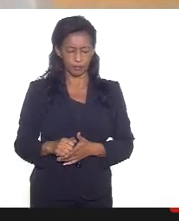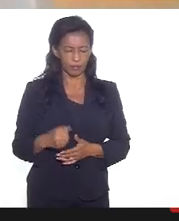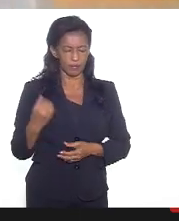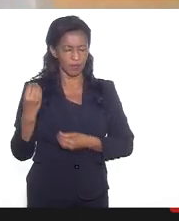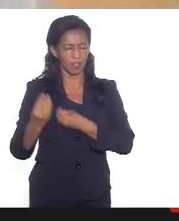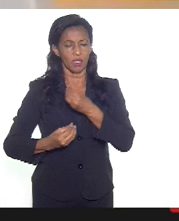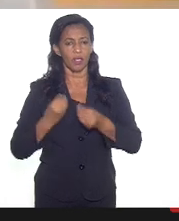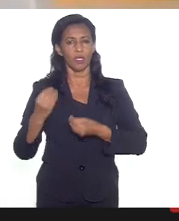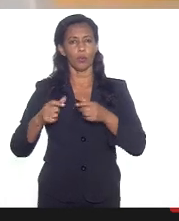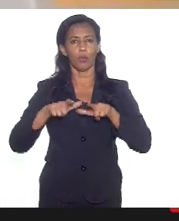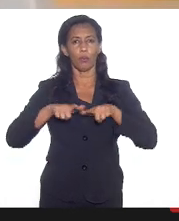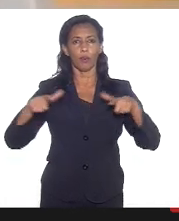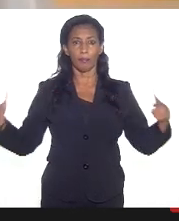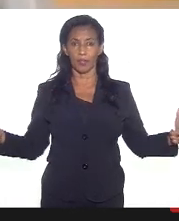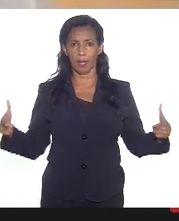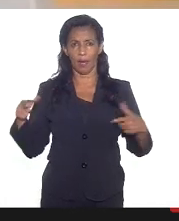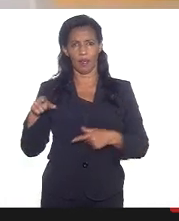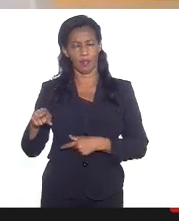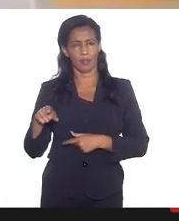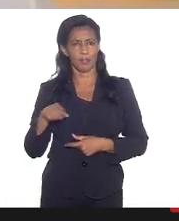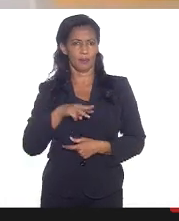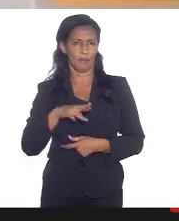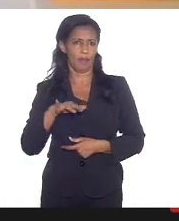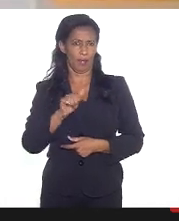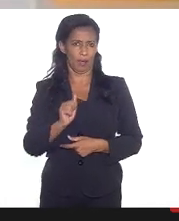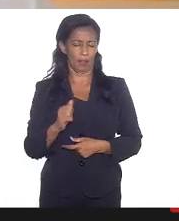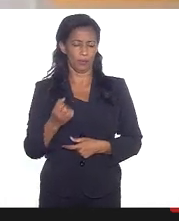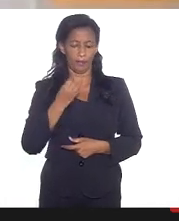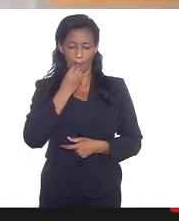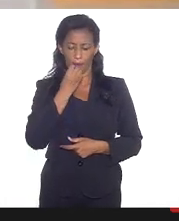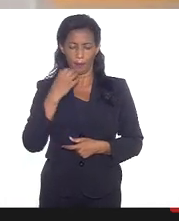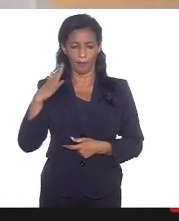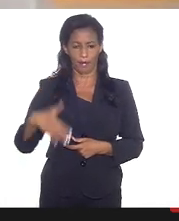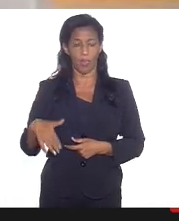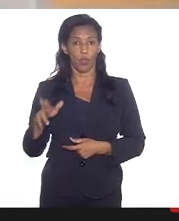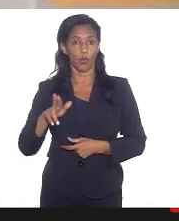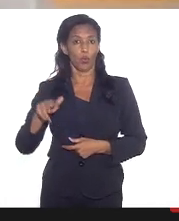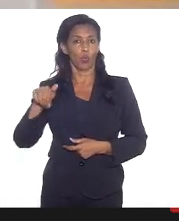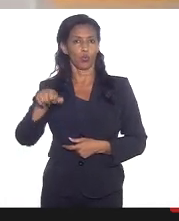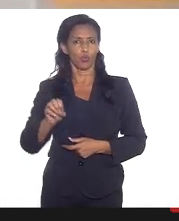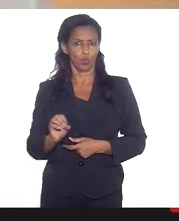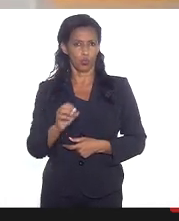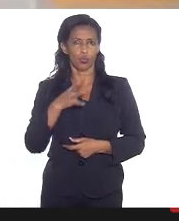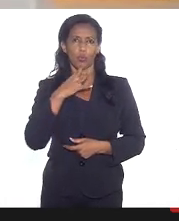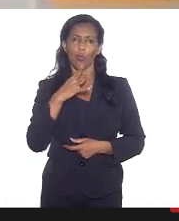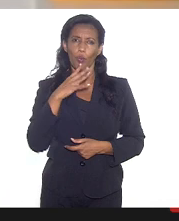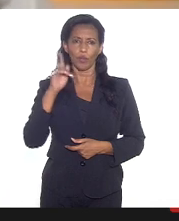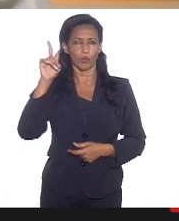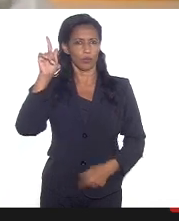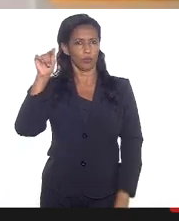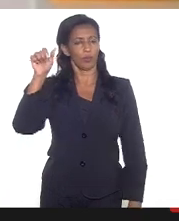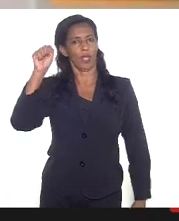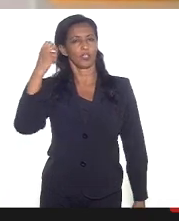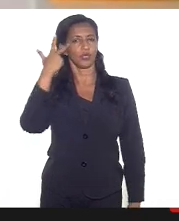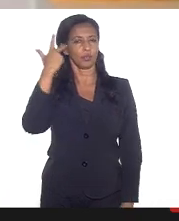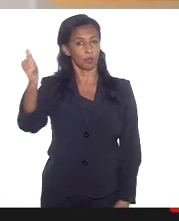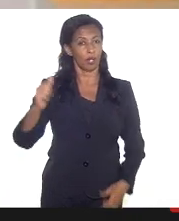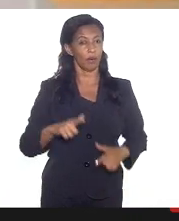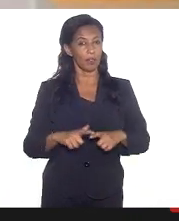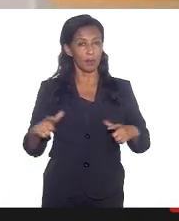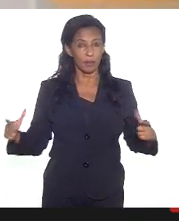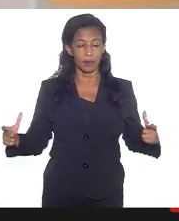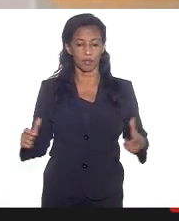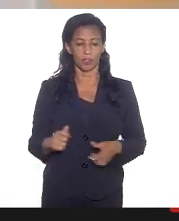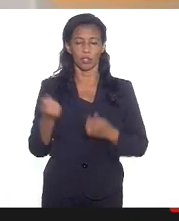mercado consumidor de gás? Bem, o mercado, com os usos que a gente já conhece do gás natural, é muito grande.